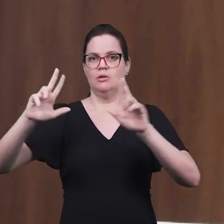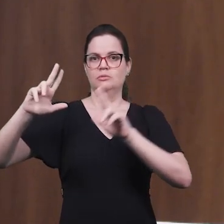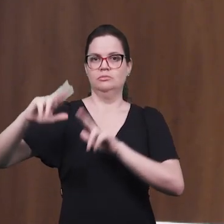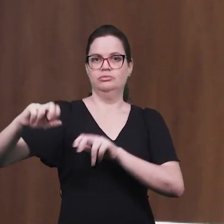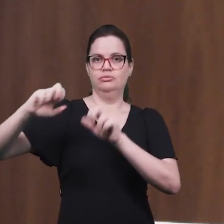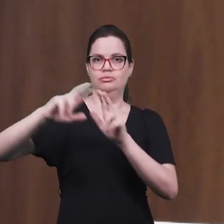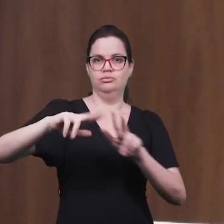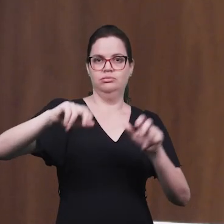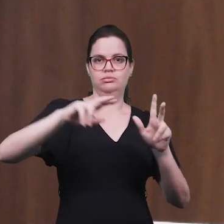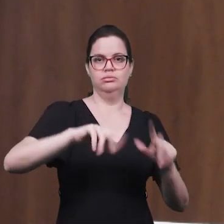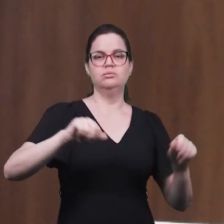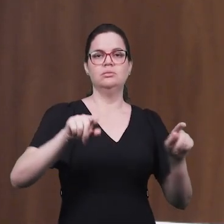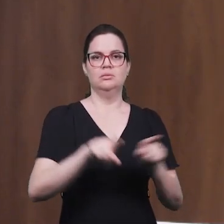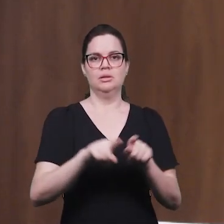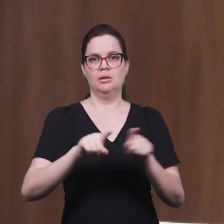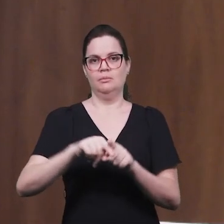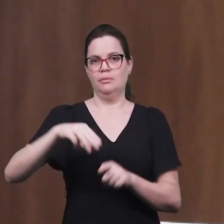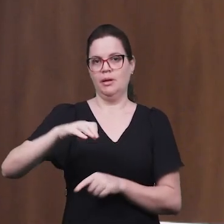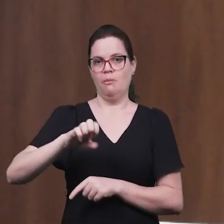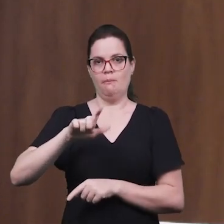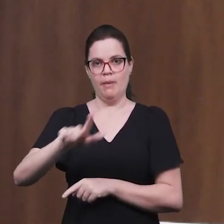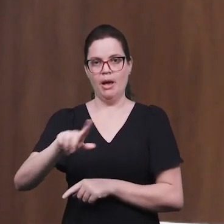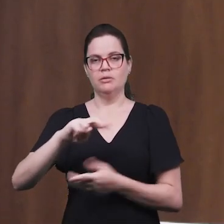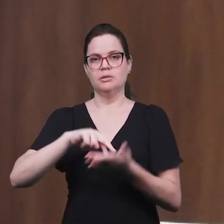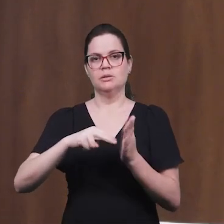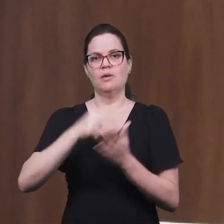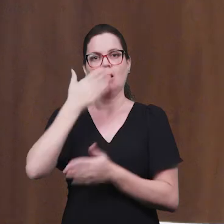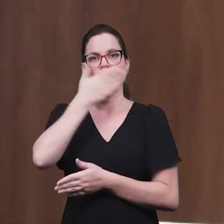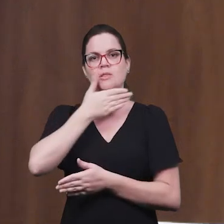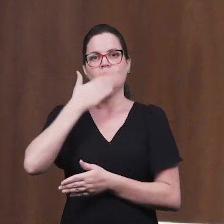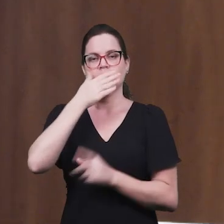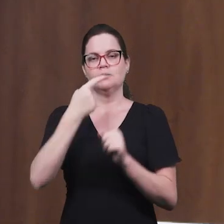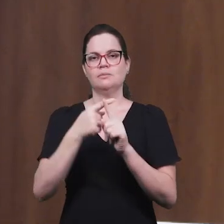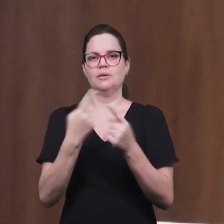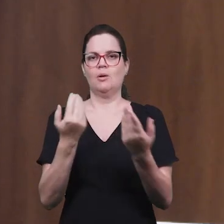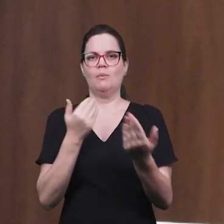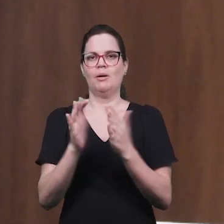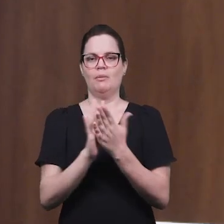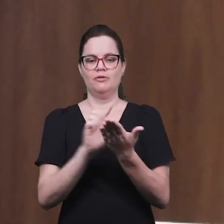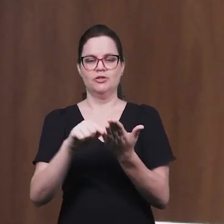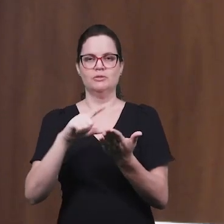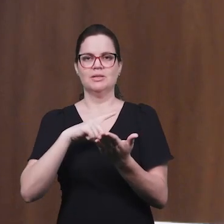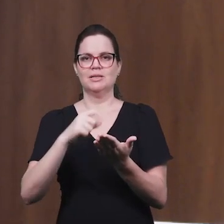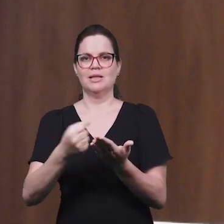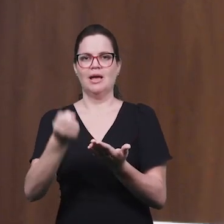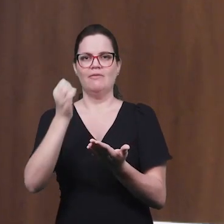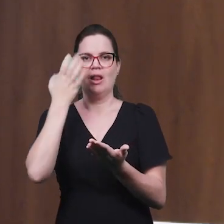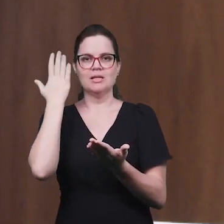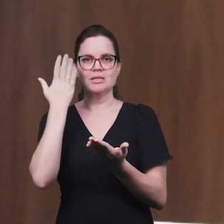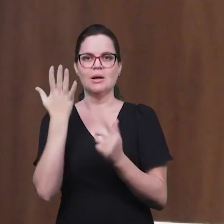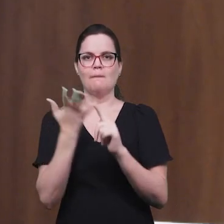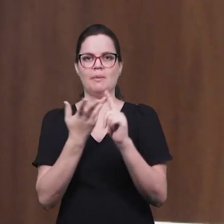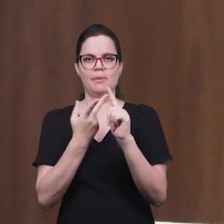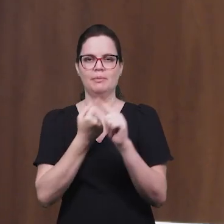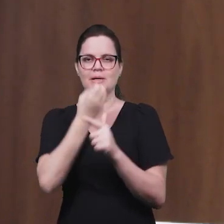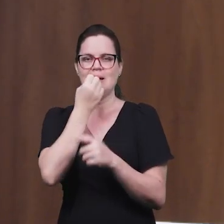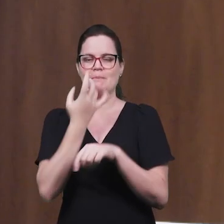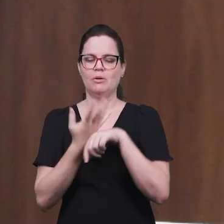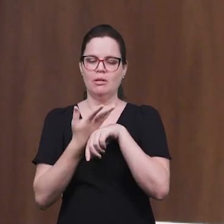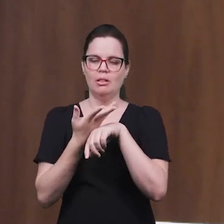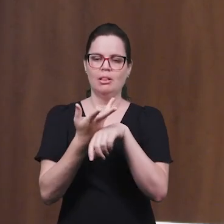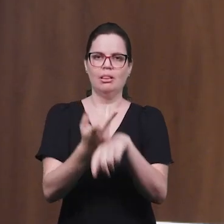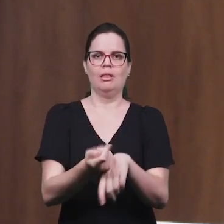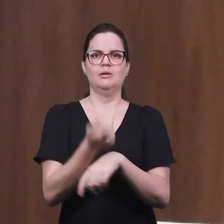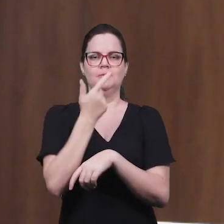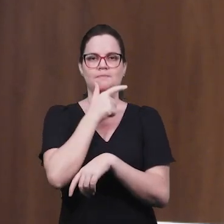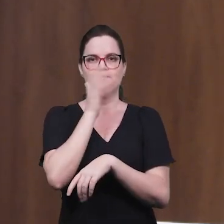céu, e o mel silvestre, que é a doçura, que se extrai da palavra de Deus pelas revelações do Espírito